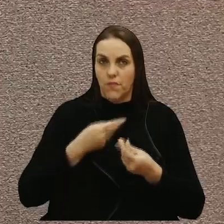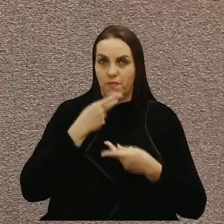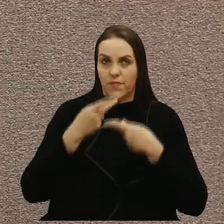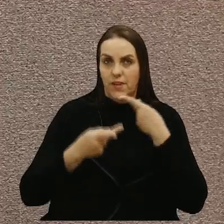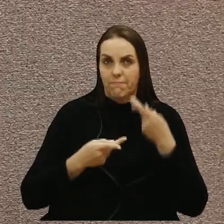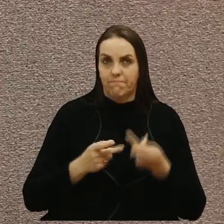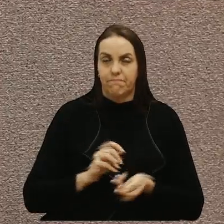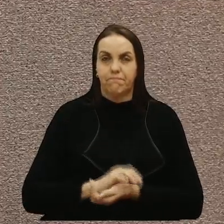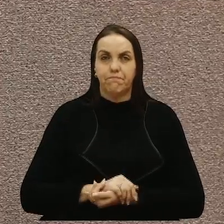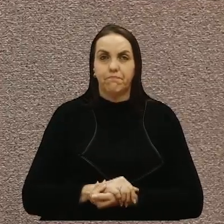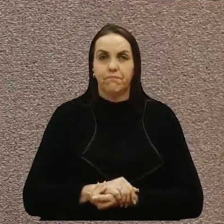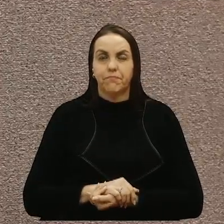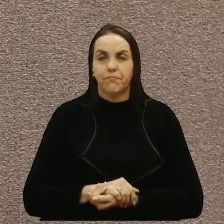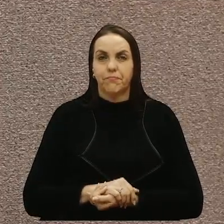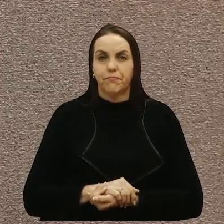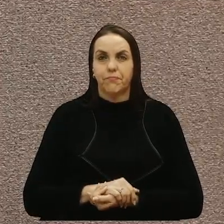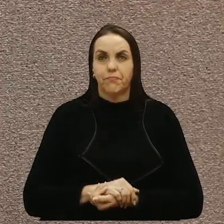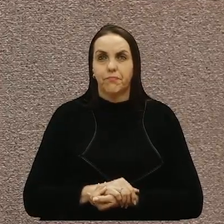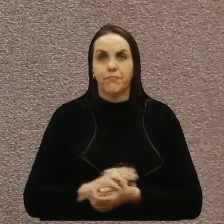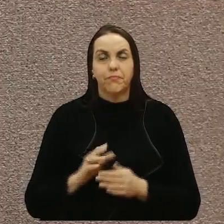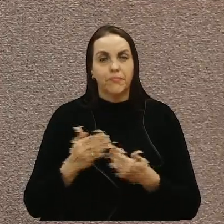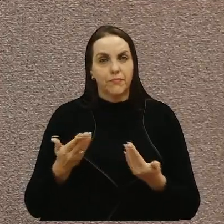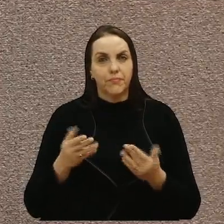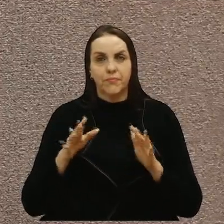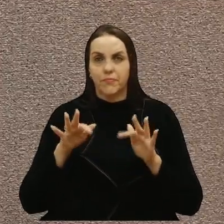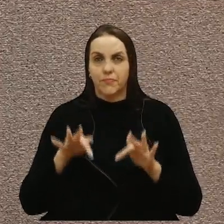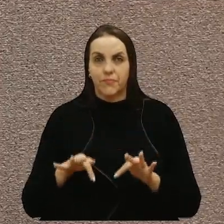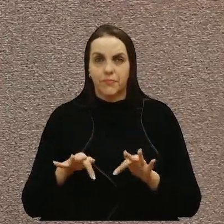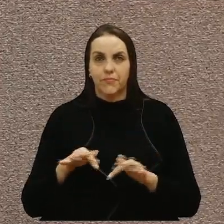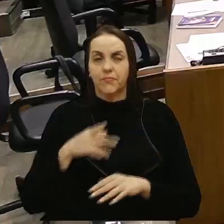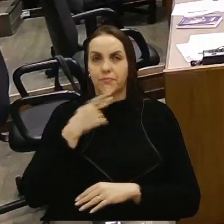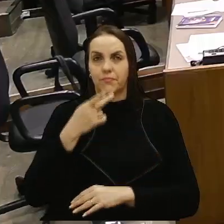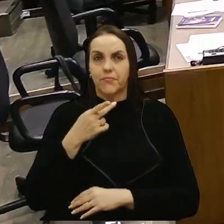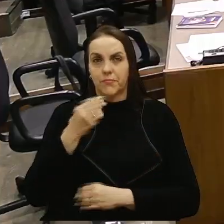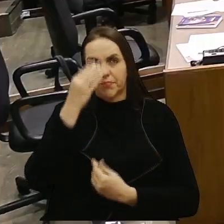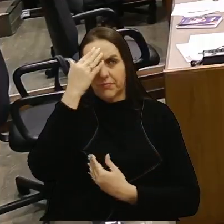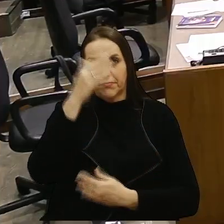Com isso, eu concluo a minha fala. Muito obrigado, presidente. Obrigado.